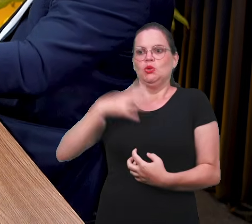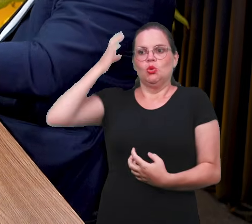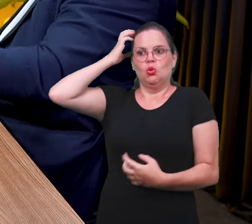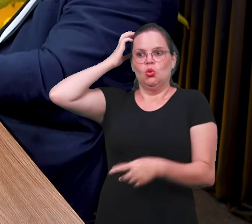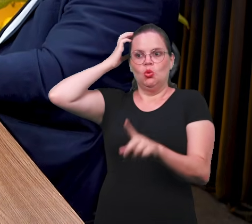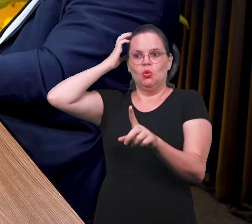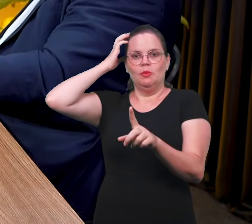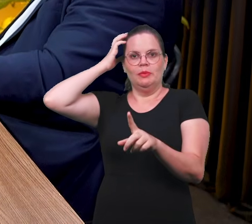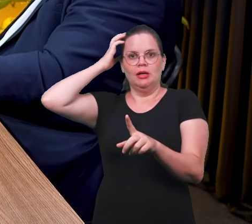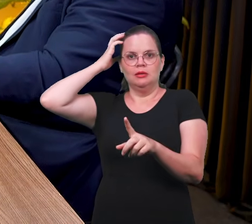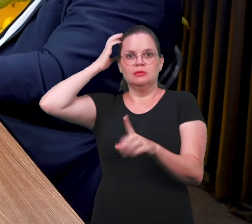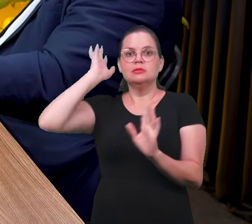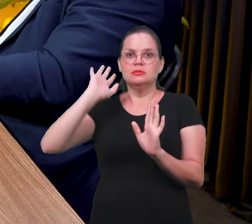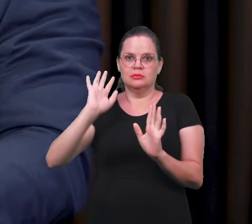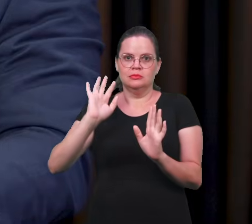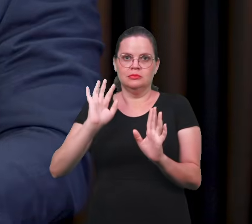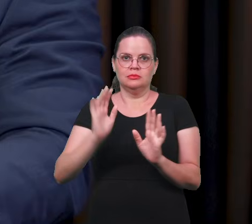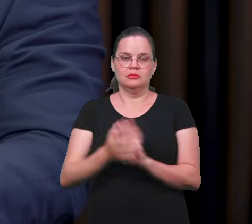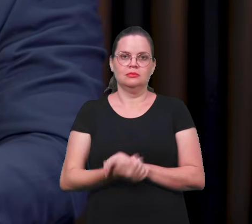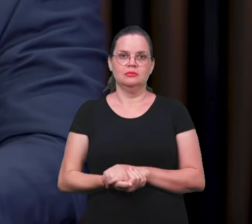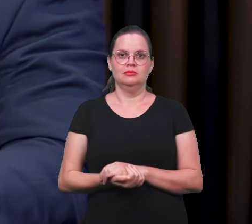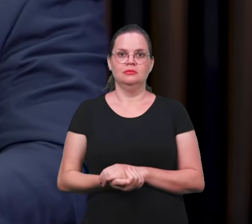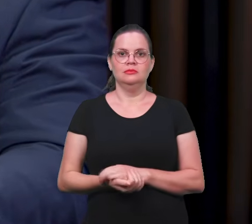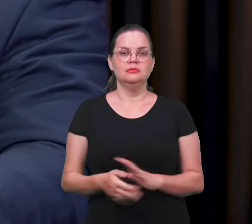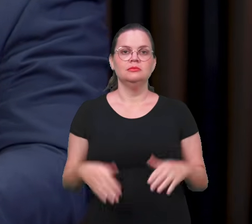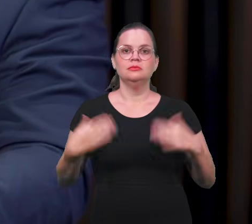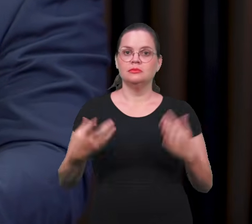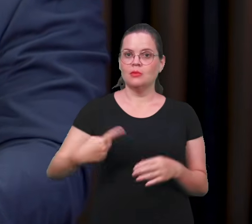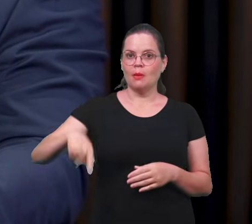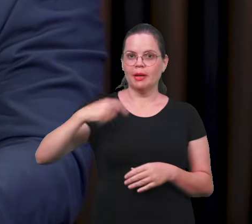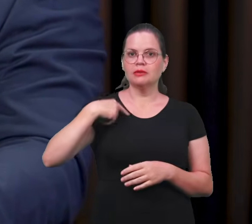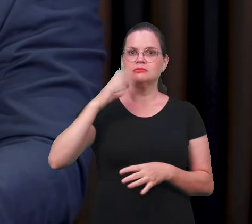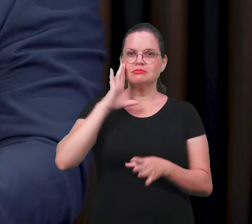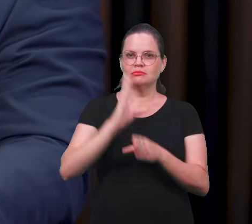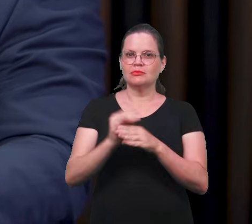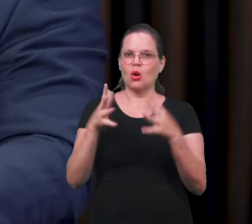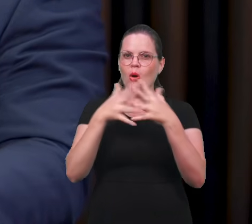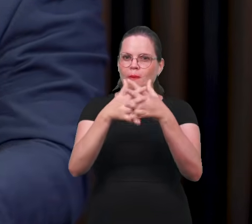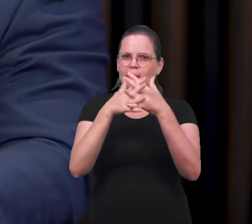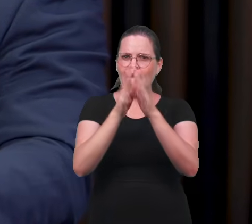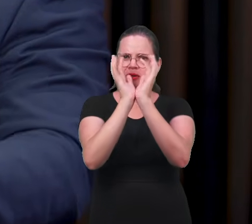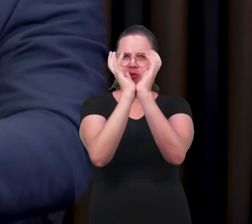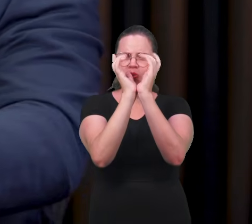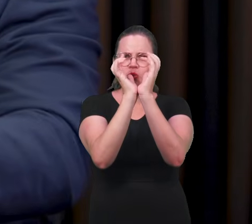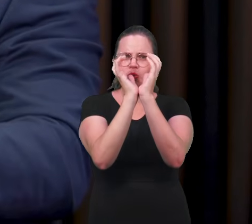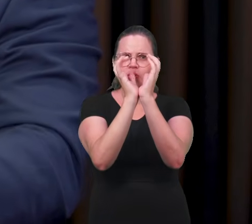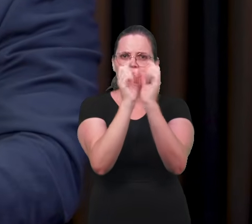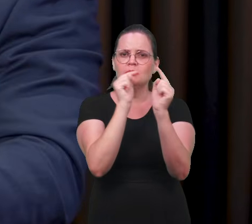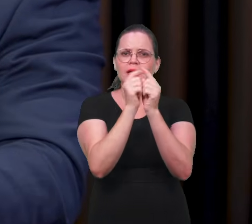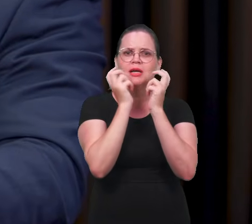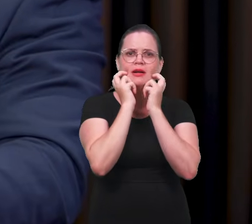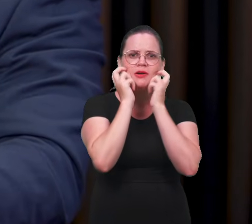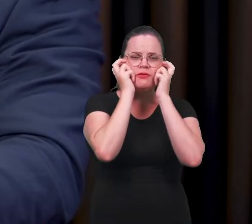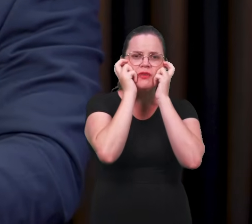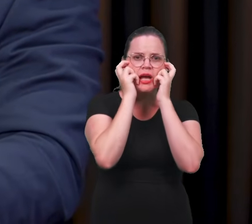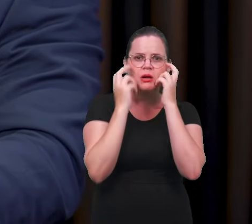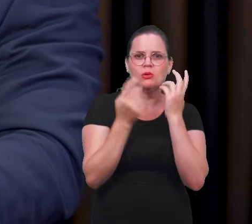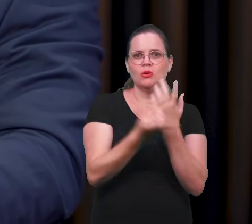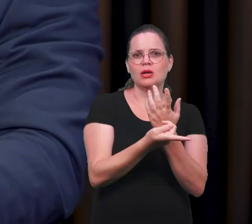culpa ou vou sentir vergonha? Para nós entendermos a complexidade, né? Você tem dentro da vergonha, essa autora ela